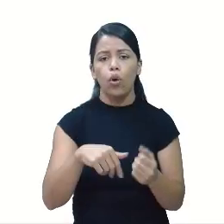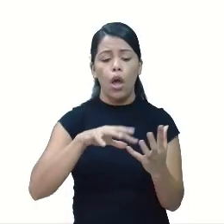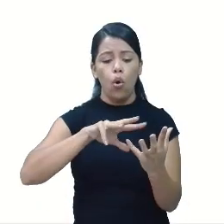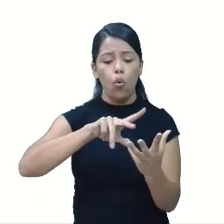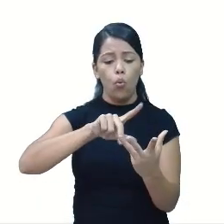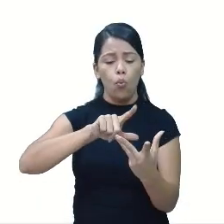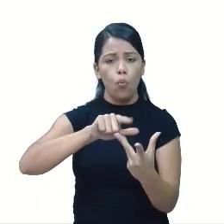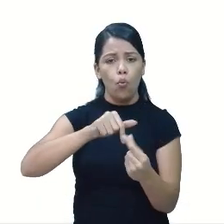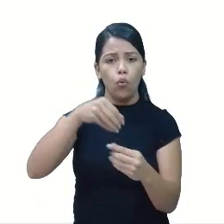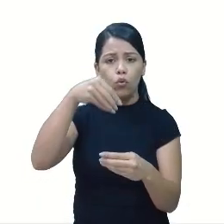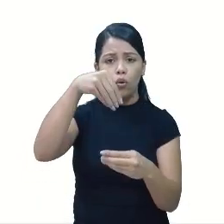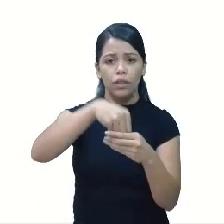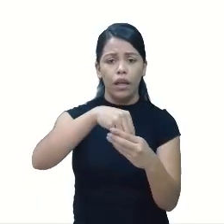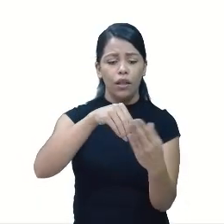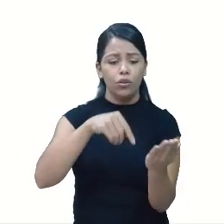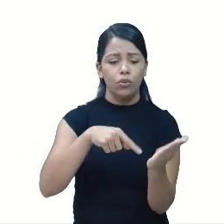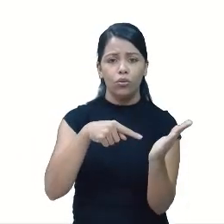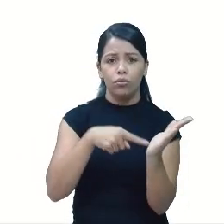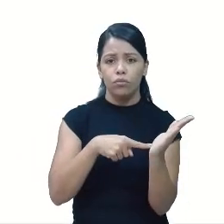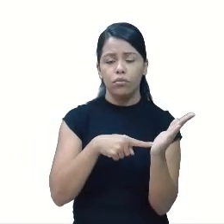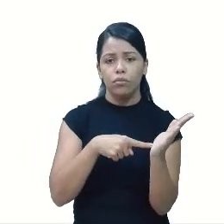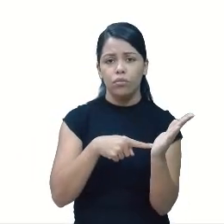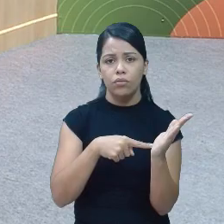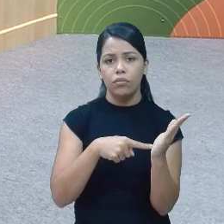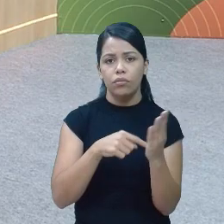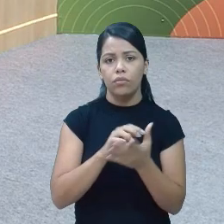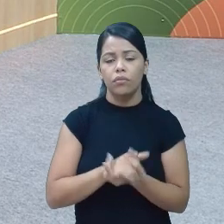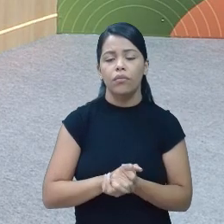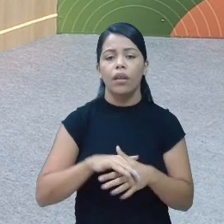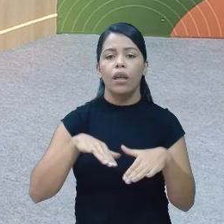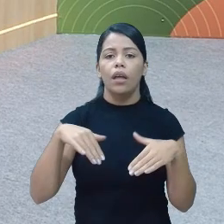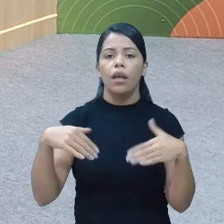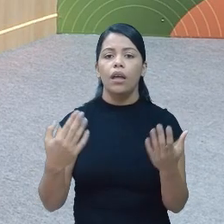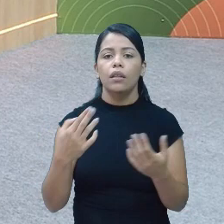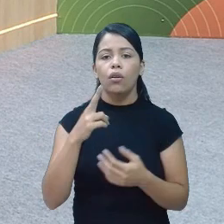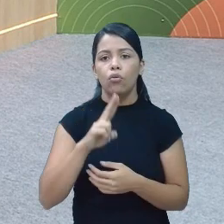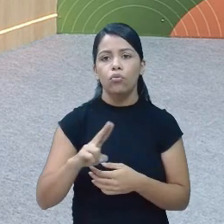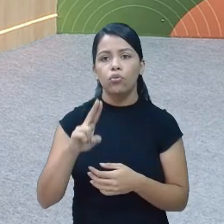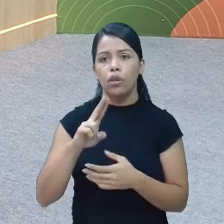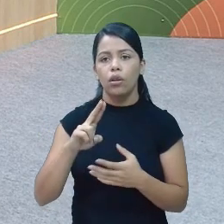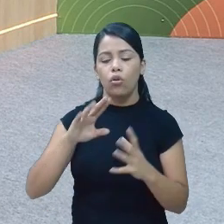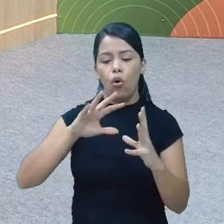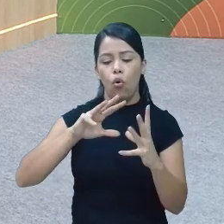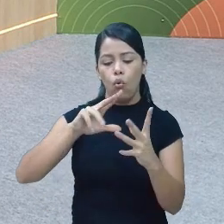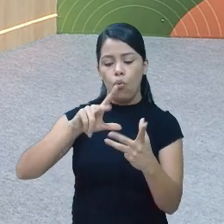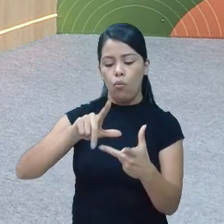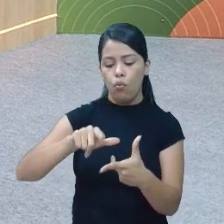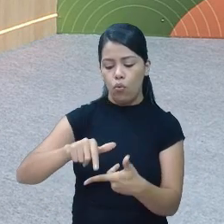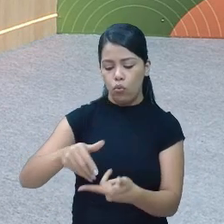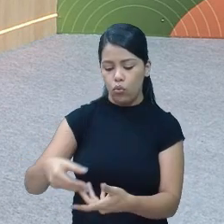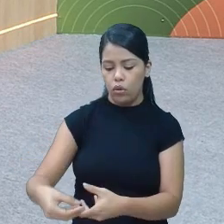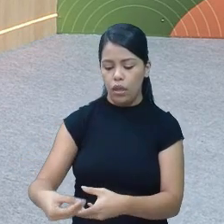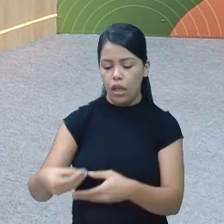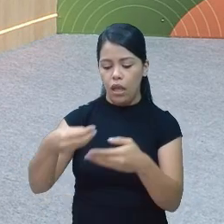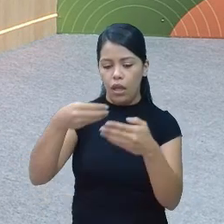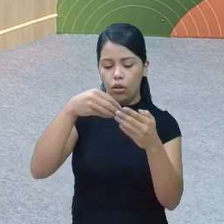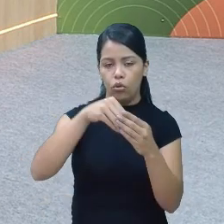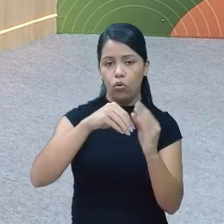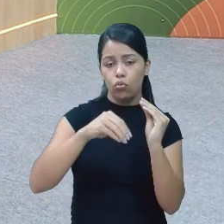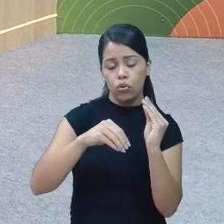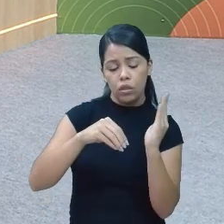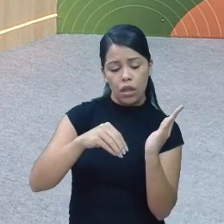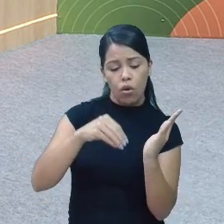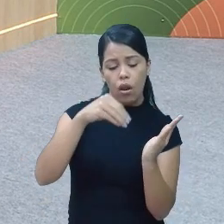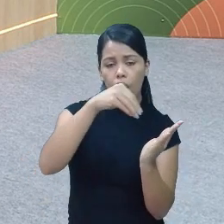sua mão. Então perceba que a utilização desse o mundo na palma da sua mão, ele tem diversas coisas que a gente vai